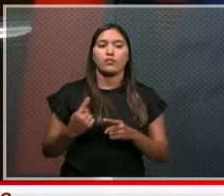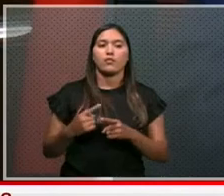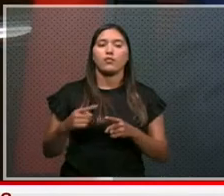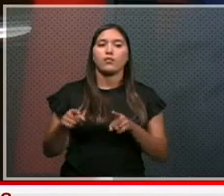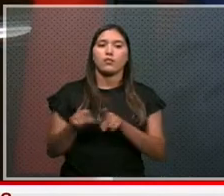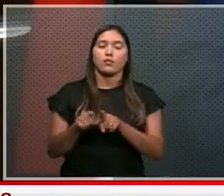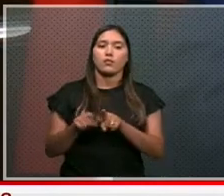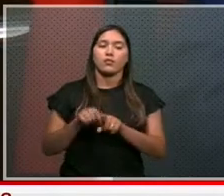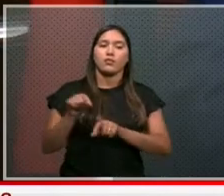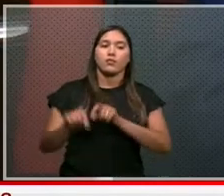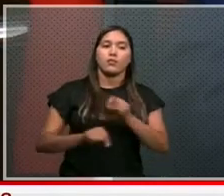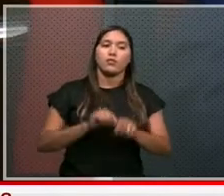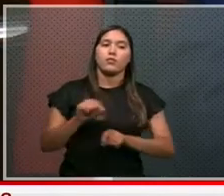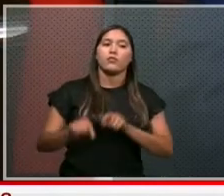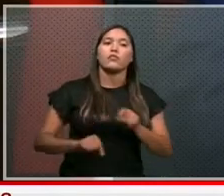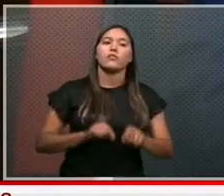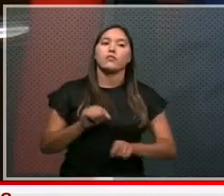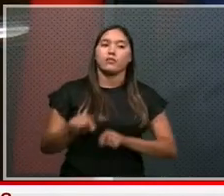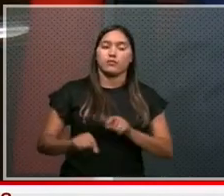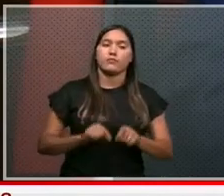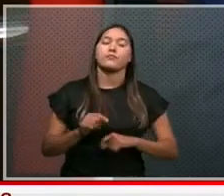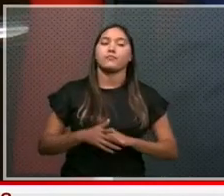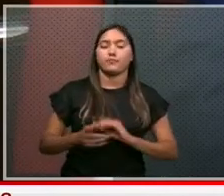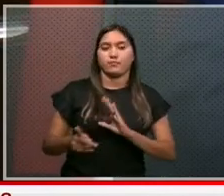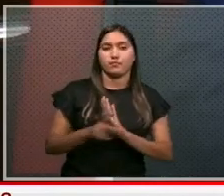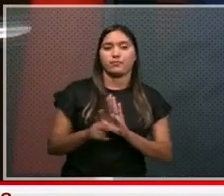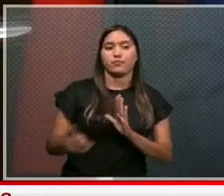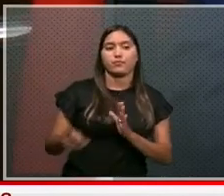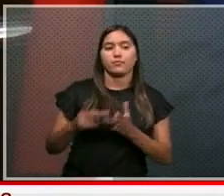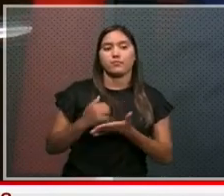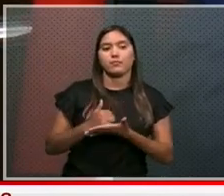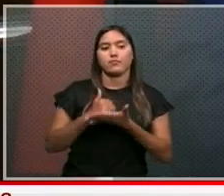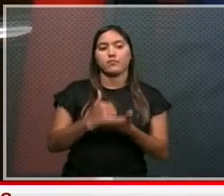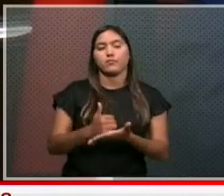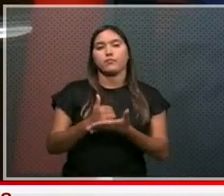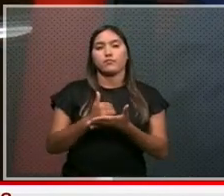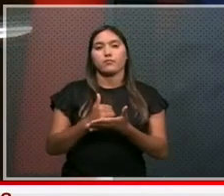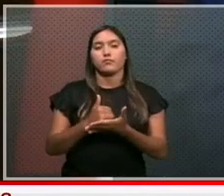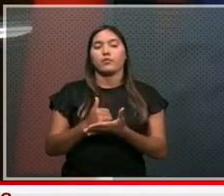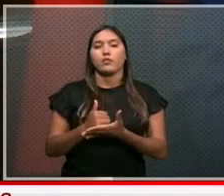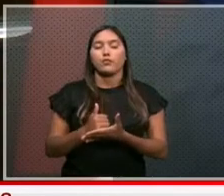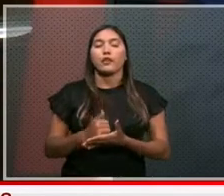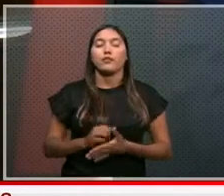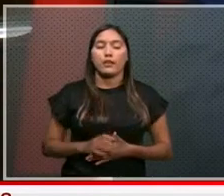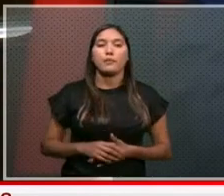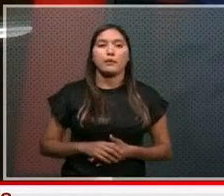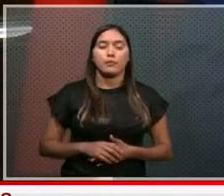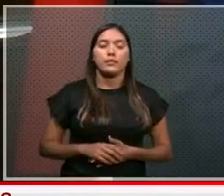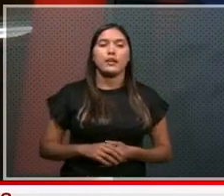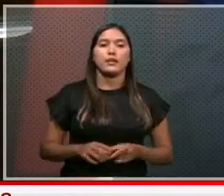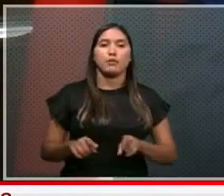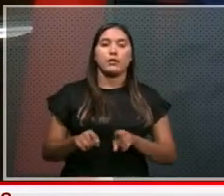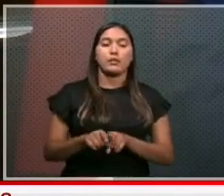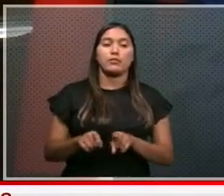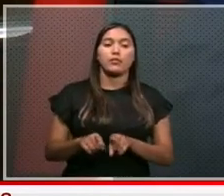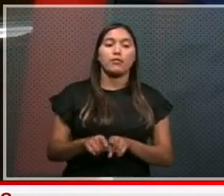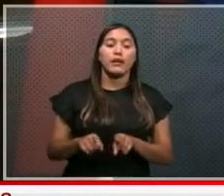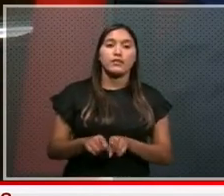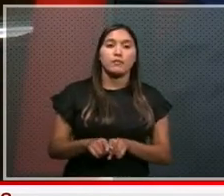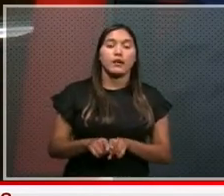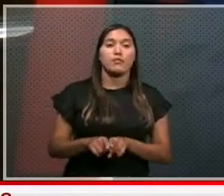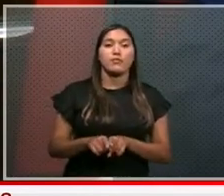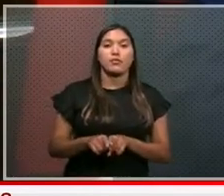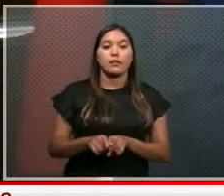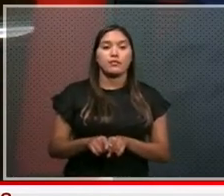Ester Secretaria de Assistência emprego e renda do estado e recentemente o